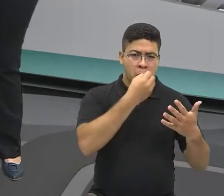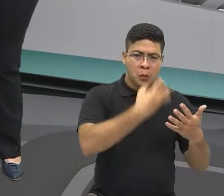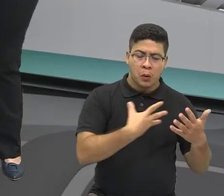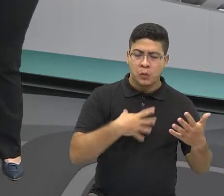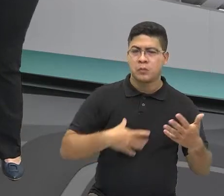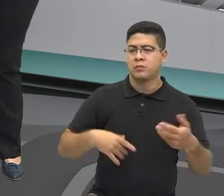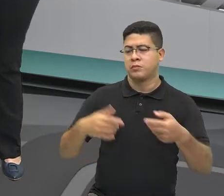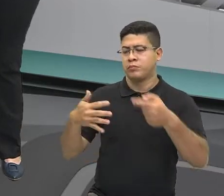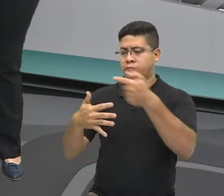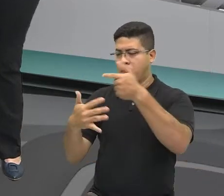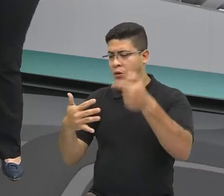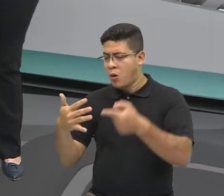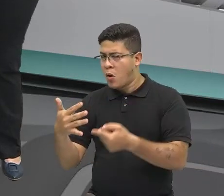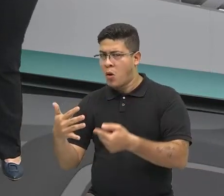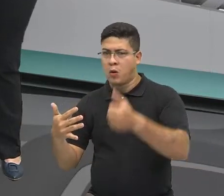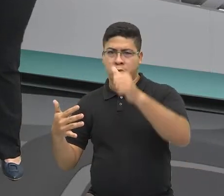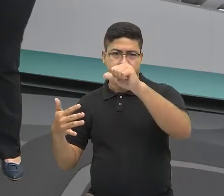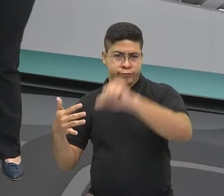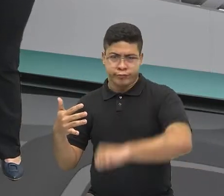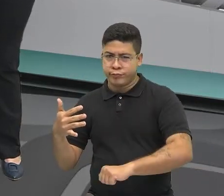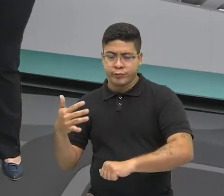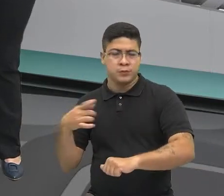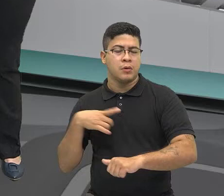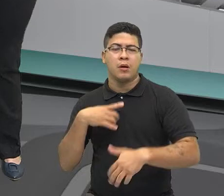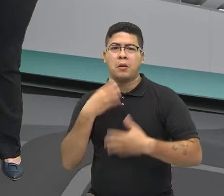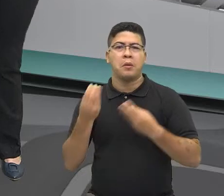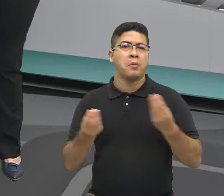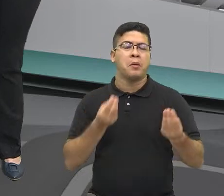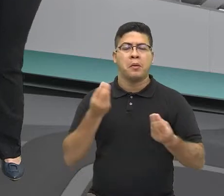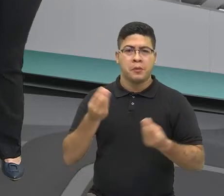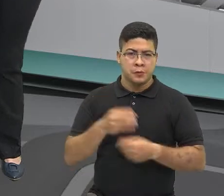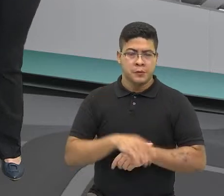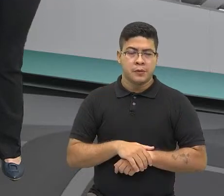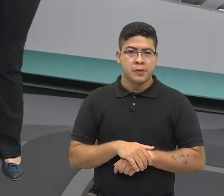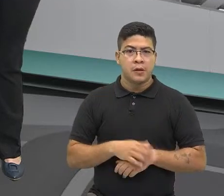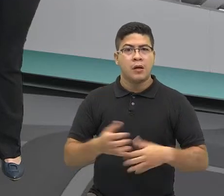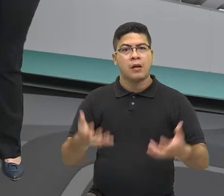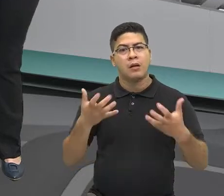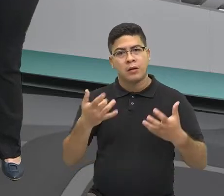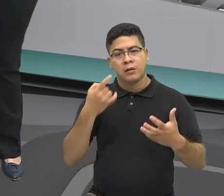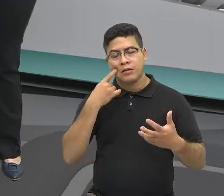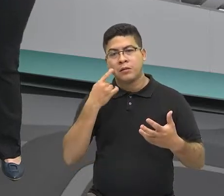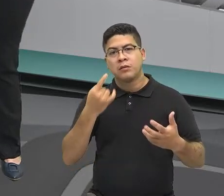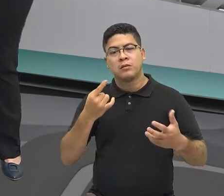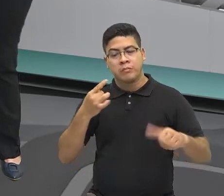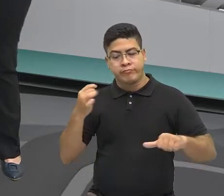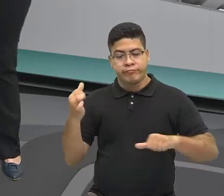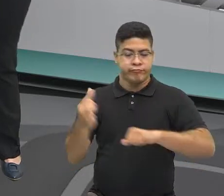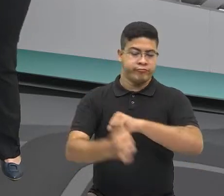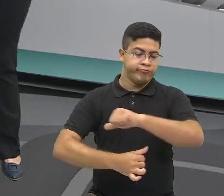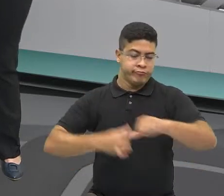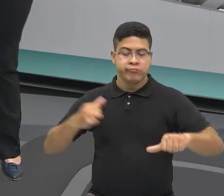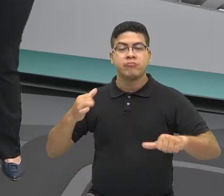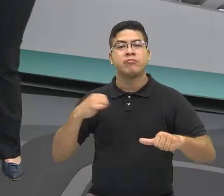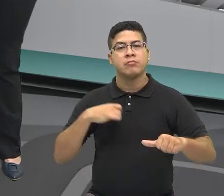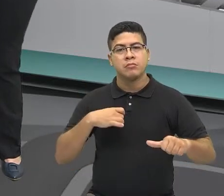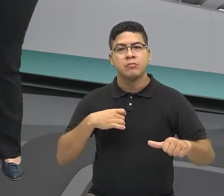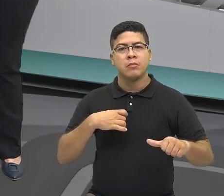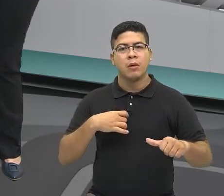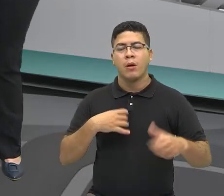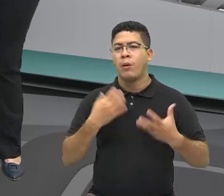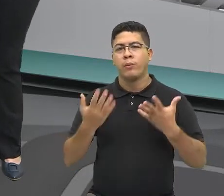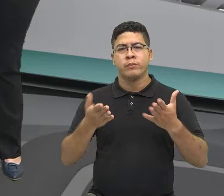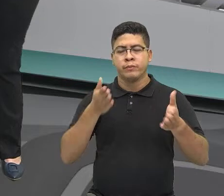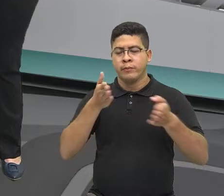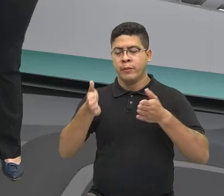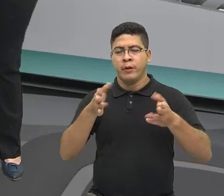pontos positivos, quase ele não enxergava, porque eles queriam que mudasse totalmente o modo de